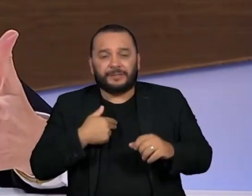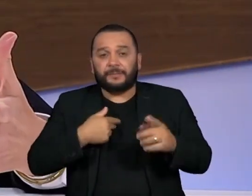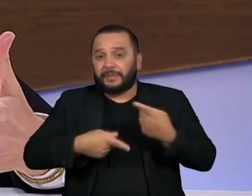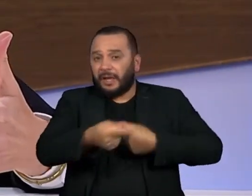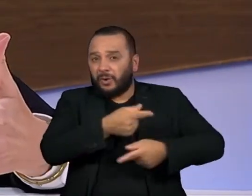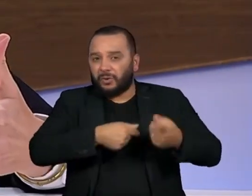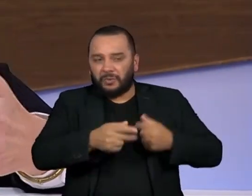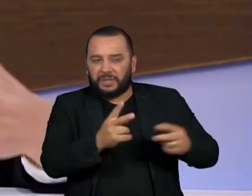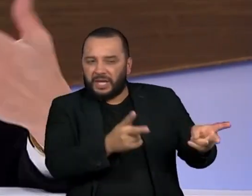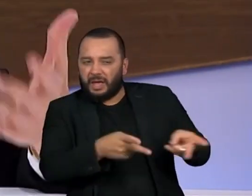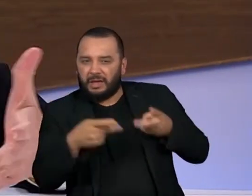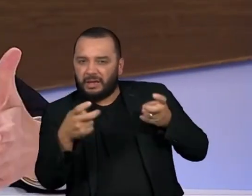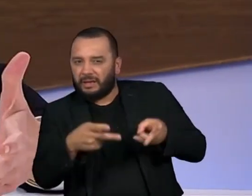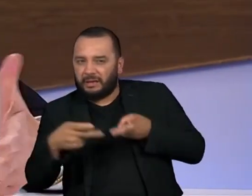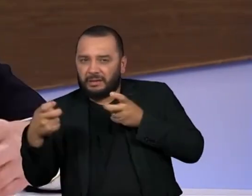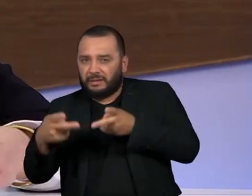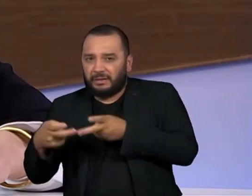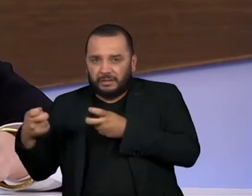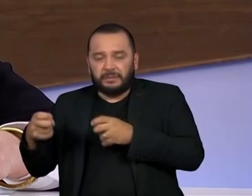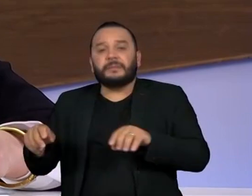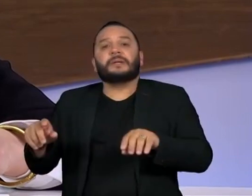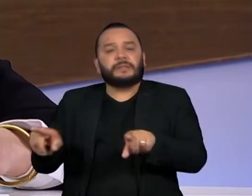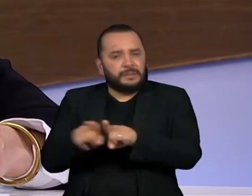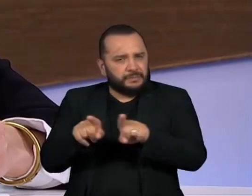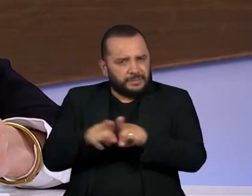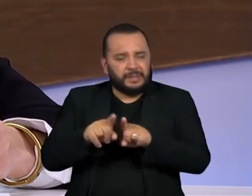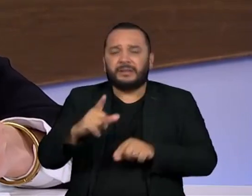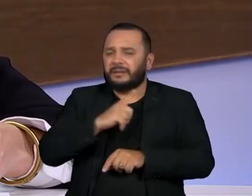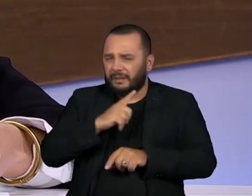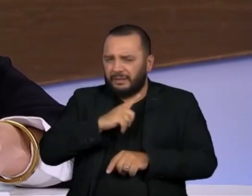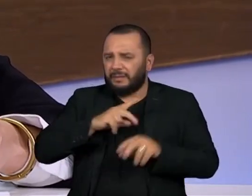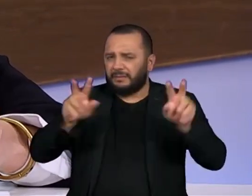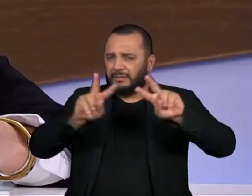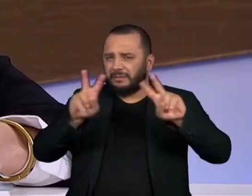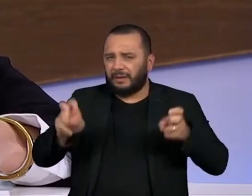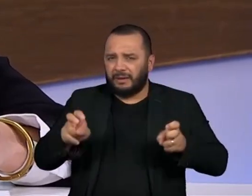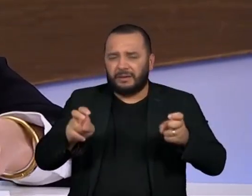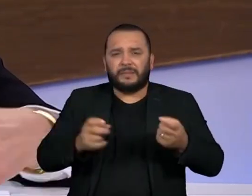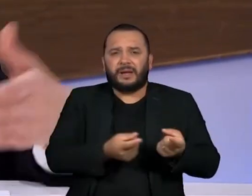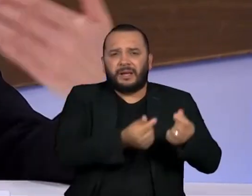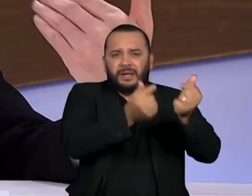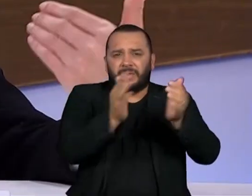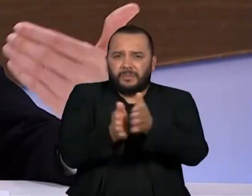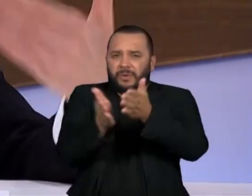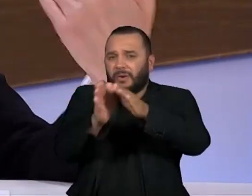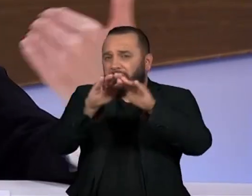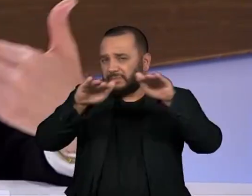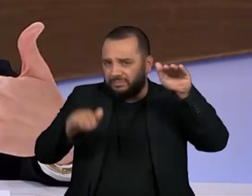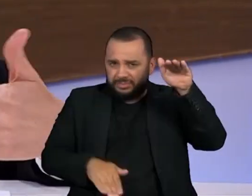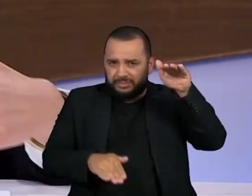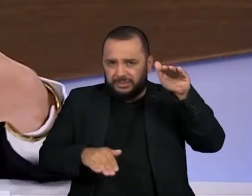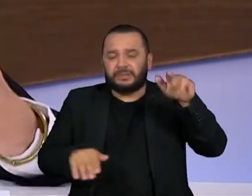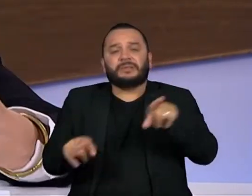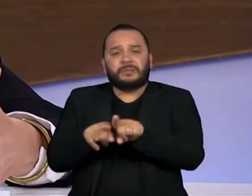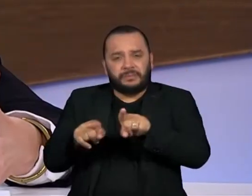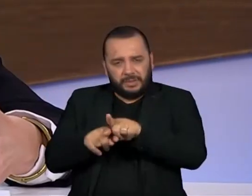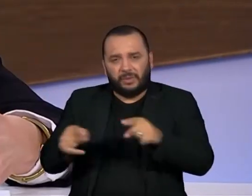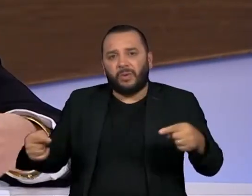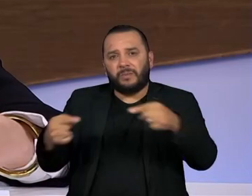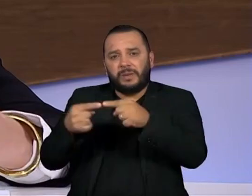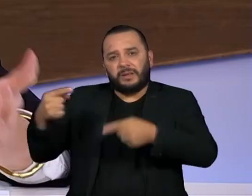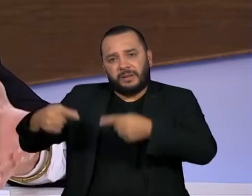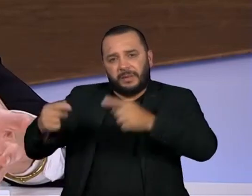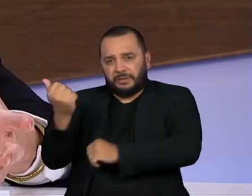um tema da desigualdade associado ao debate ambiental. Vem se criando um consenso, acho que sobretudo nas duas últimas COPs, que um dos